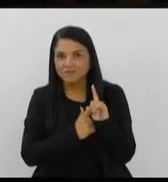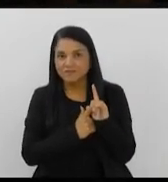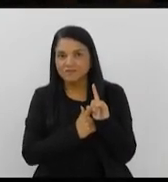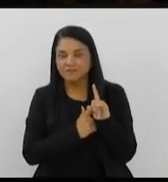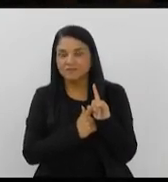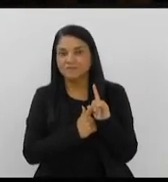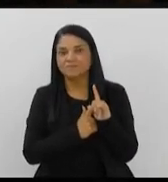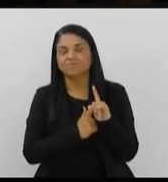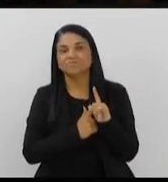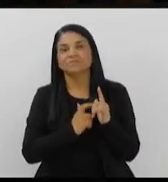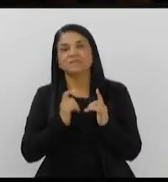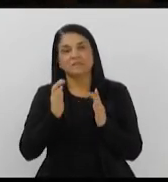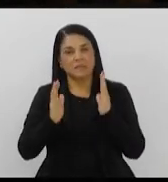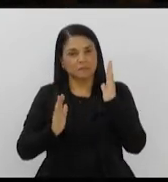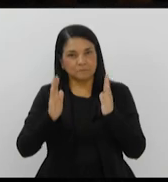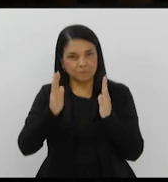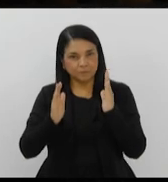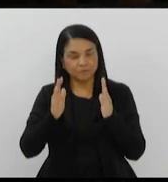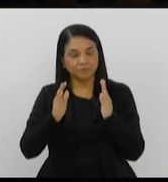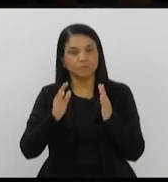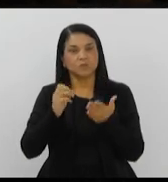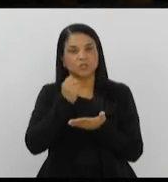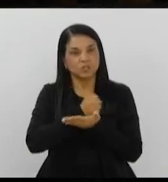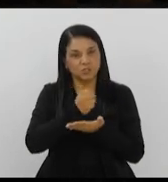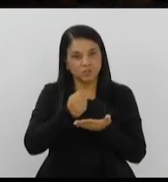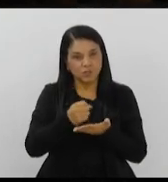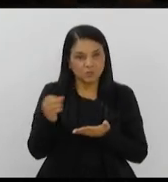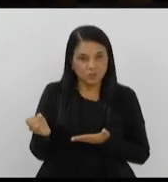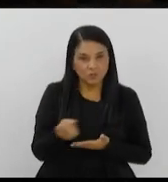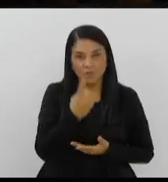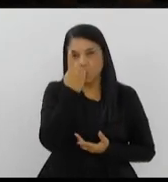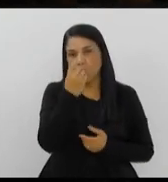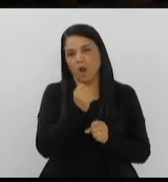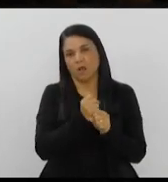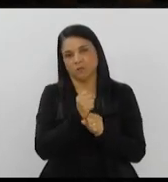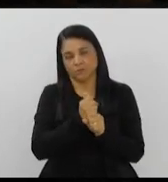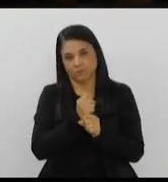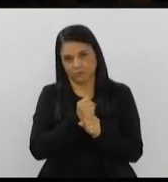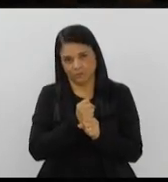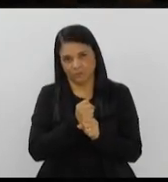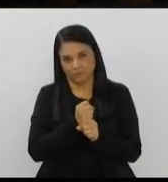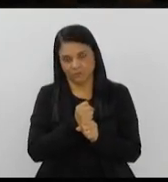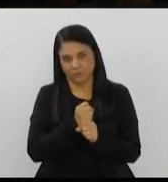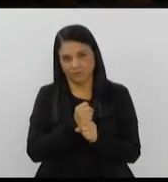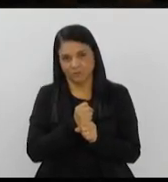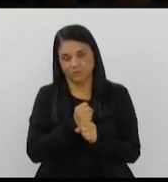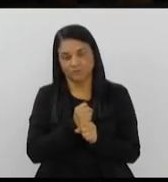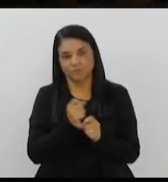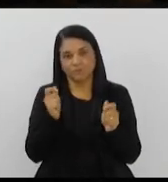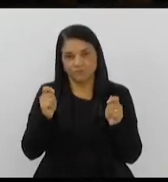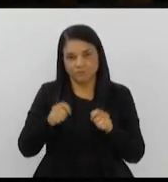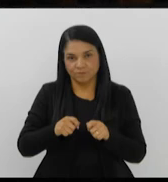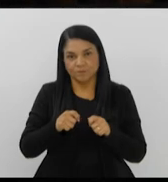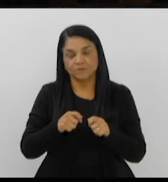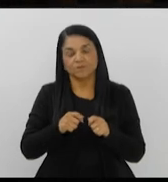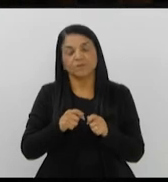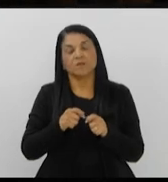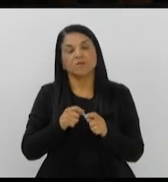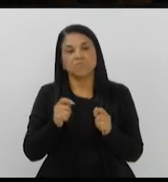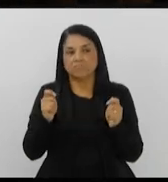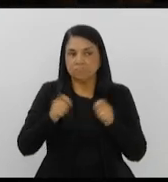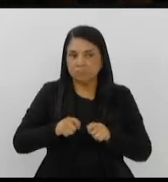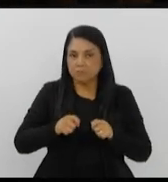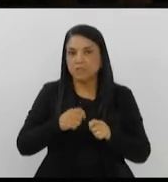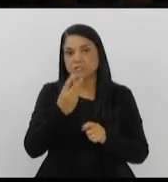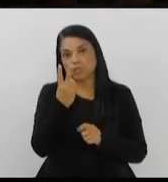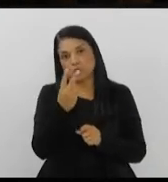Naquela ocasião, se renovou o contrato por mais um ano, com a possibilidade de renovar por mais um,